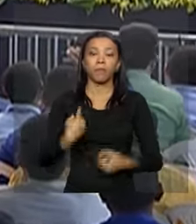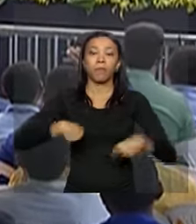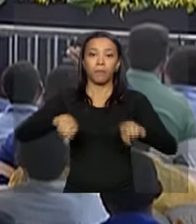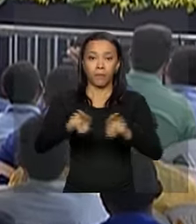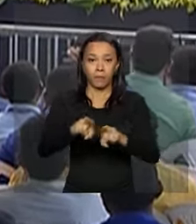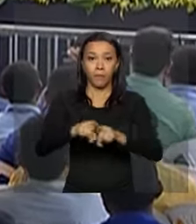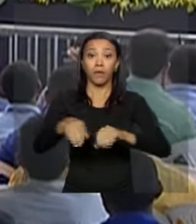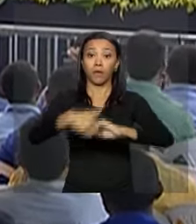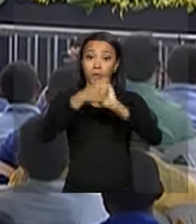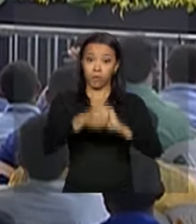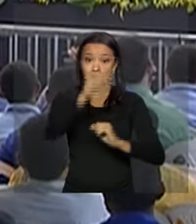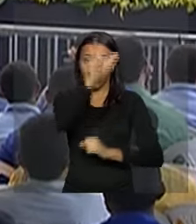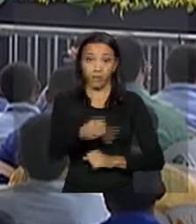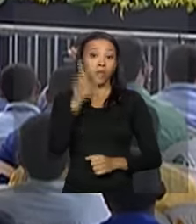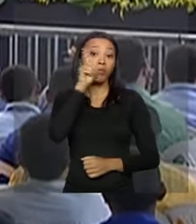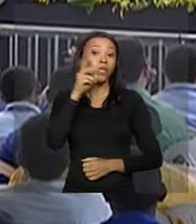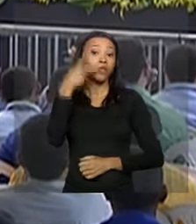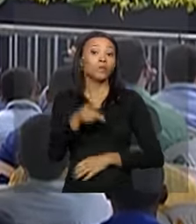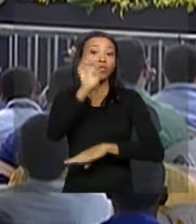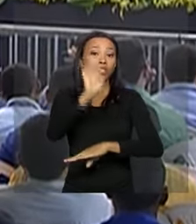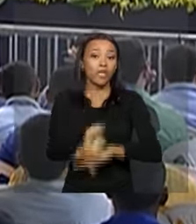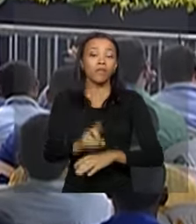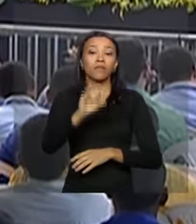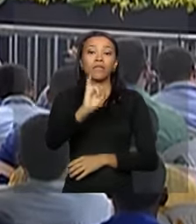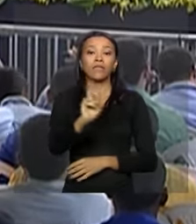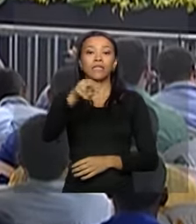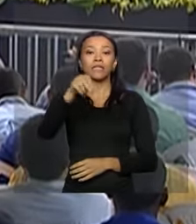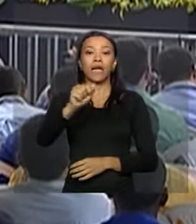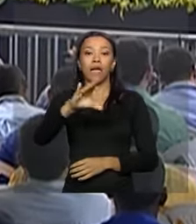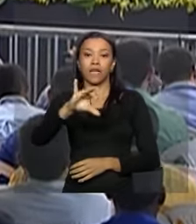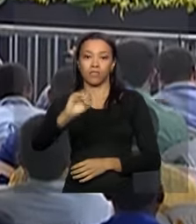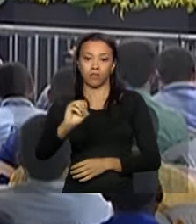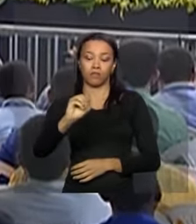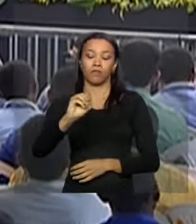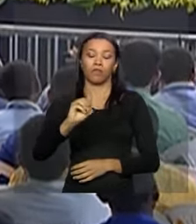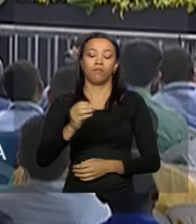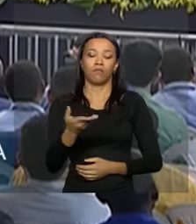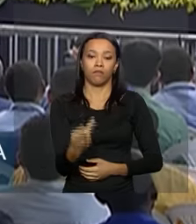Cumprimento também o deputado estadual Inácio Loyola.